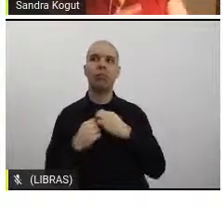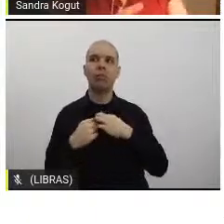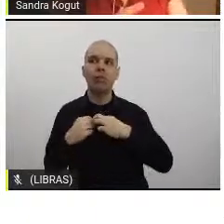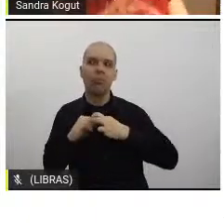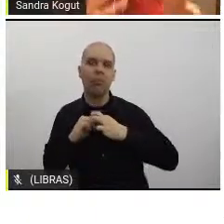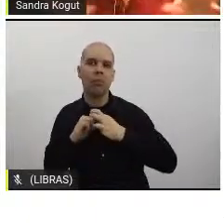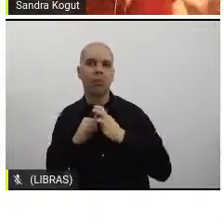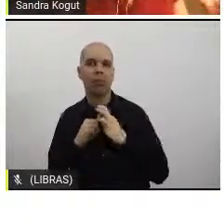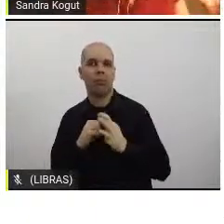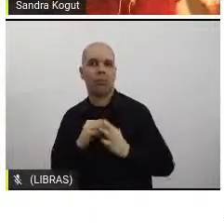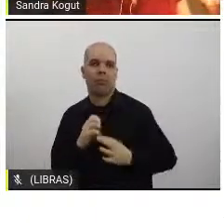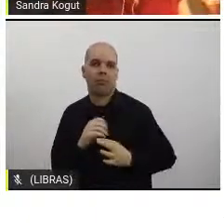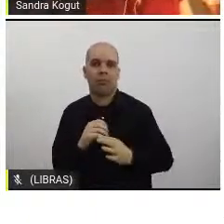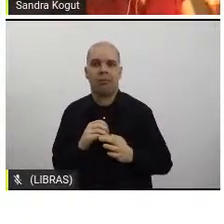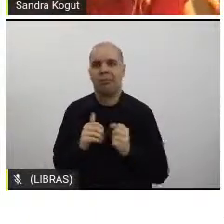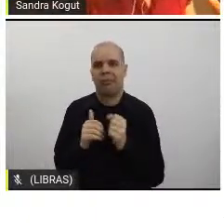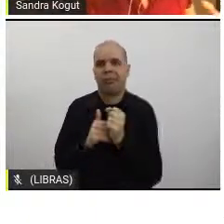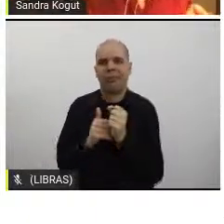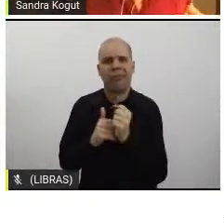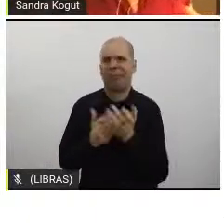Enfim, um ano muito,